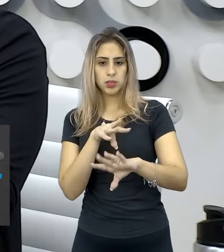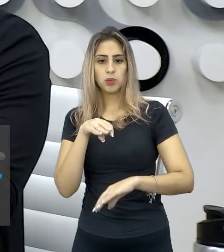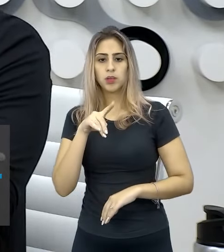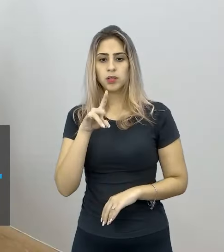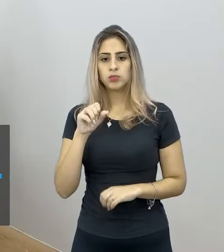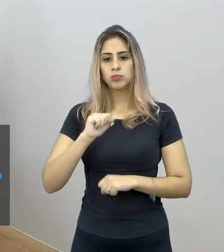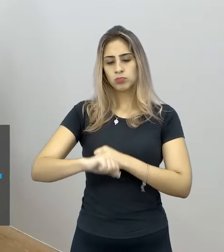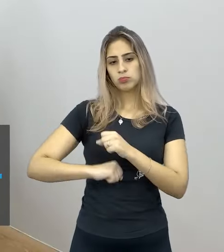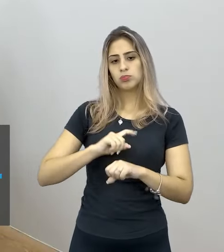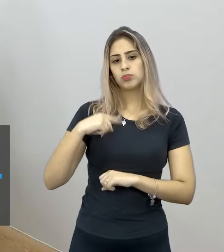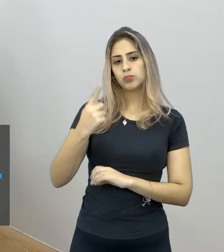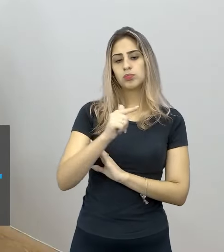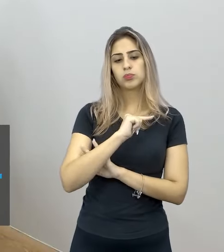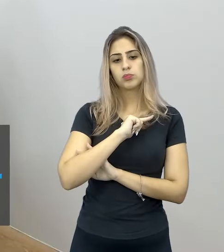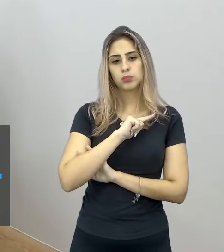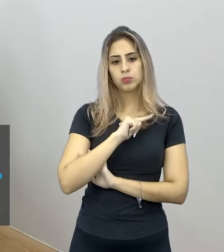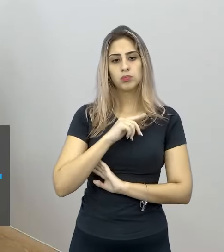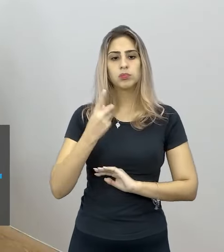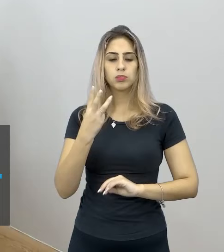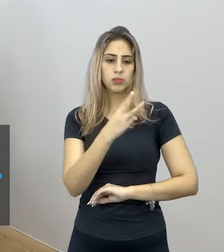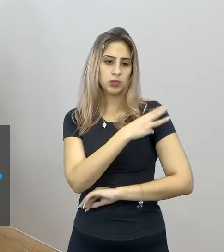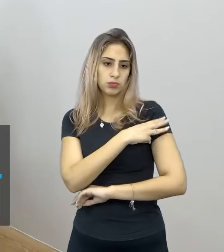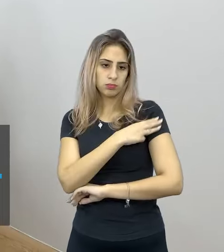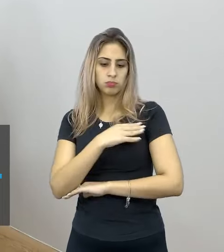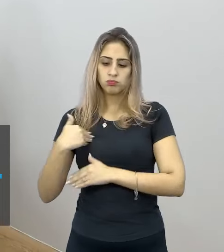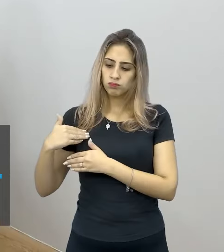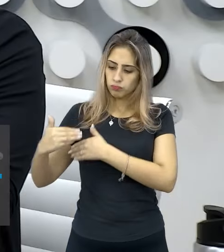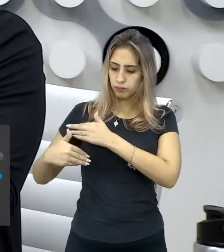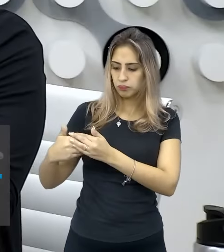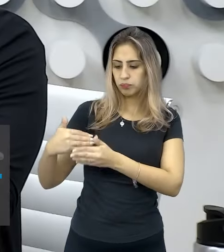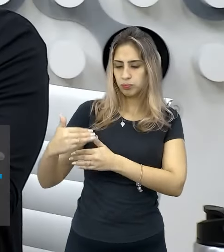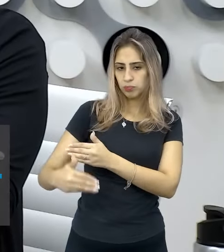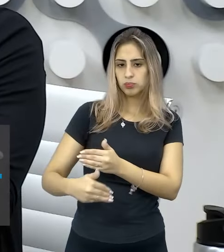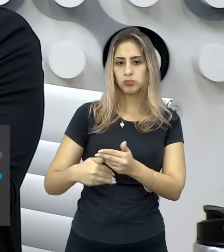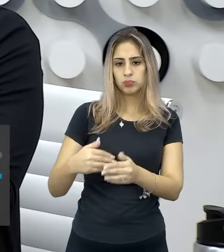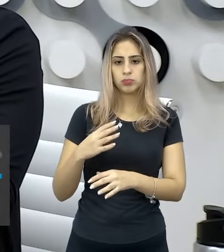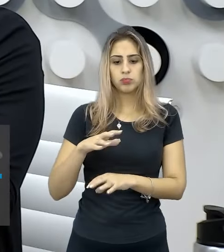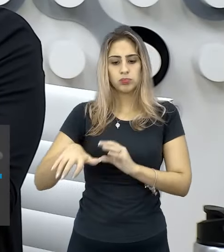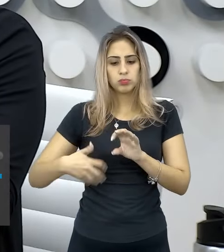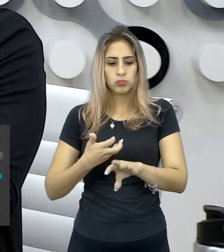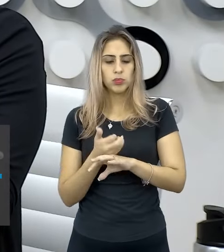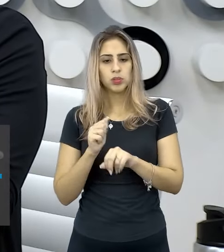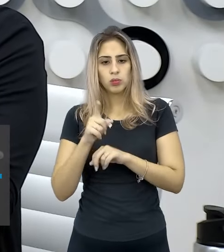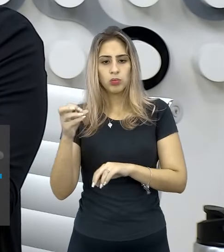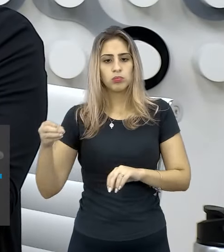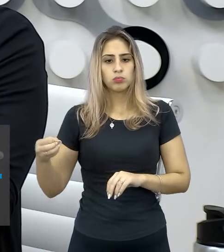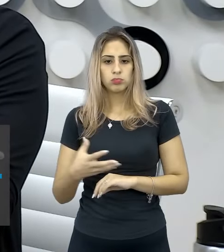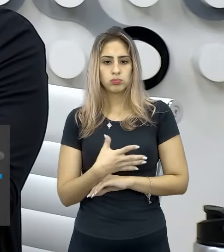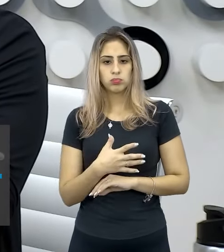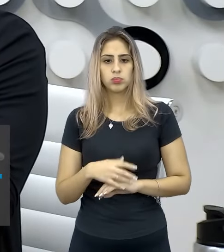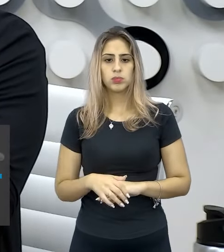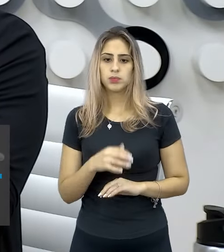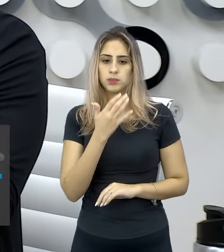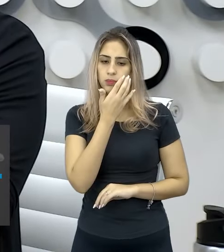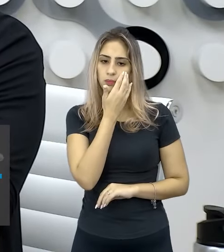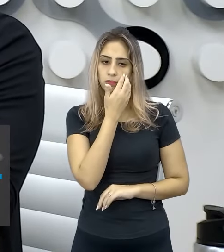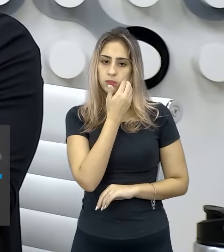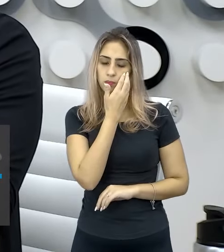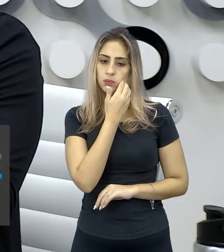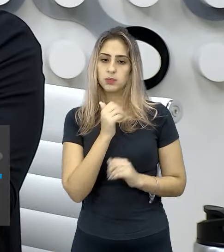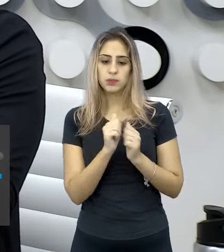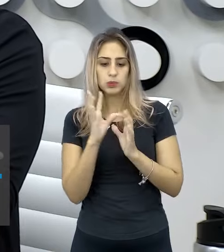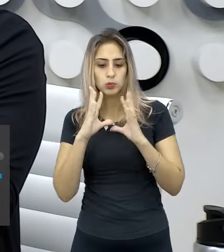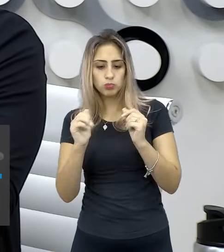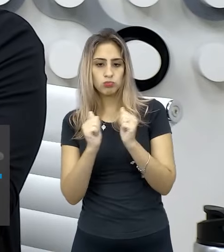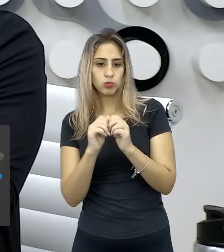ano que vem, nós teremos a terceira série e, assim, todos serão contemplados com esses aprofundamentos,